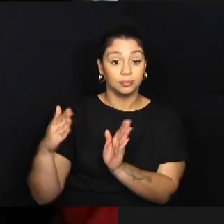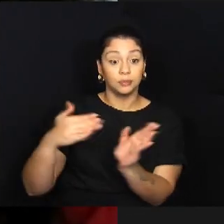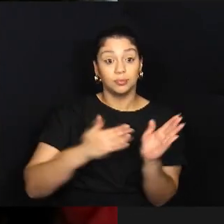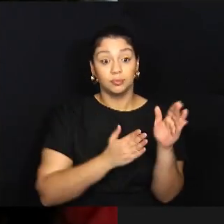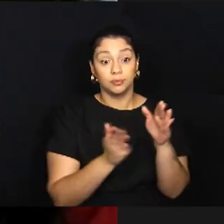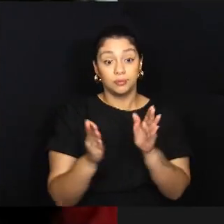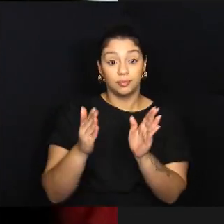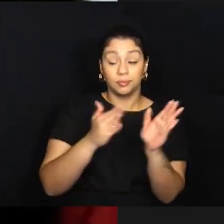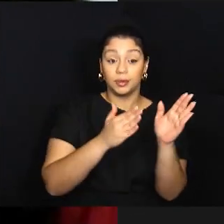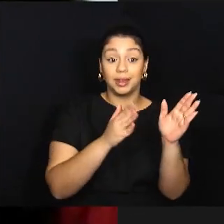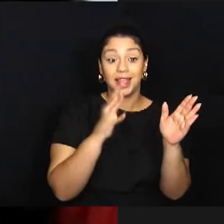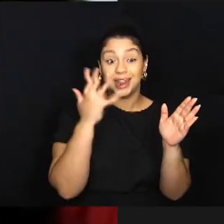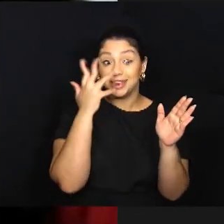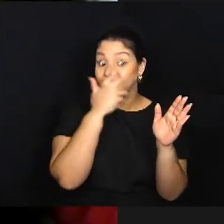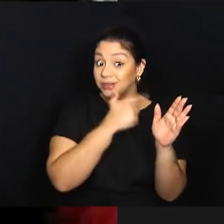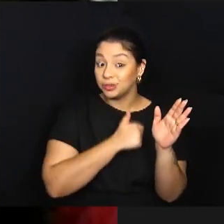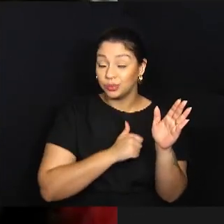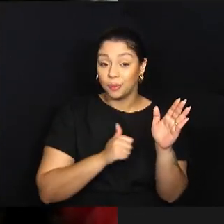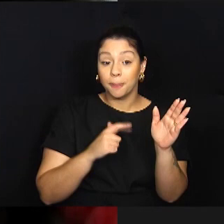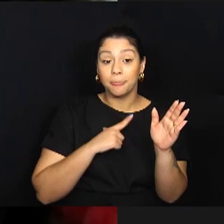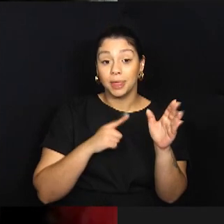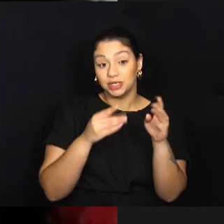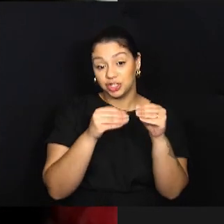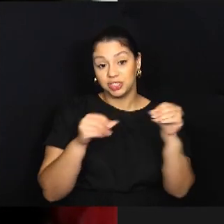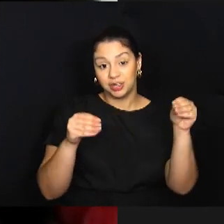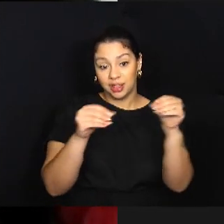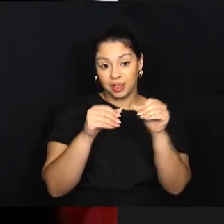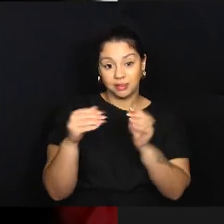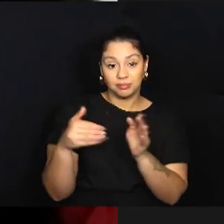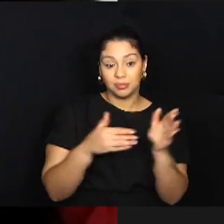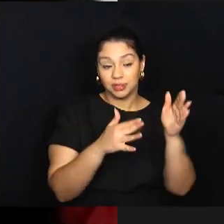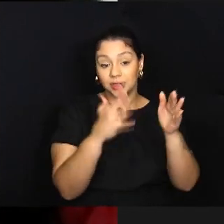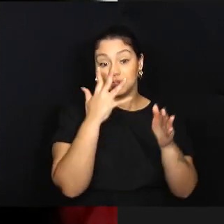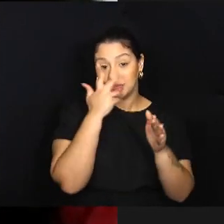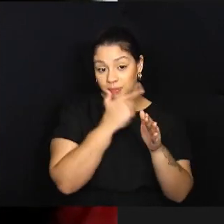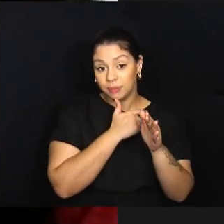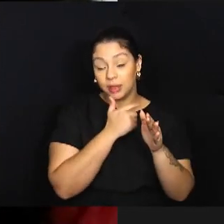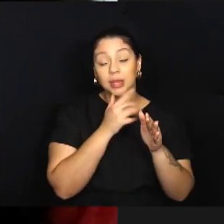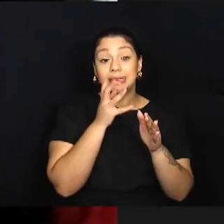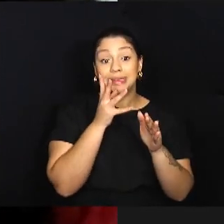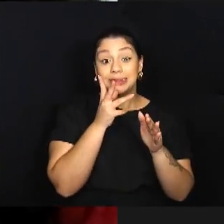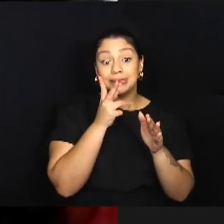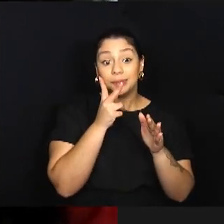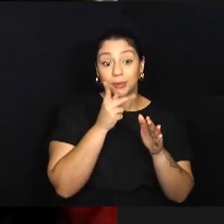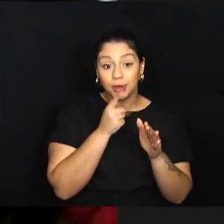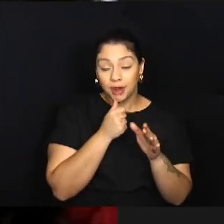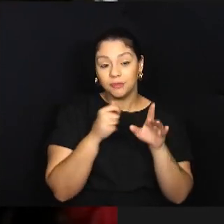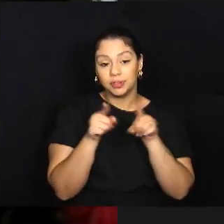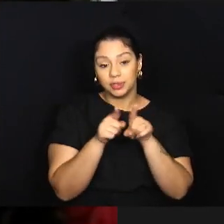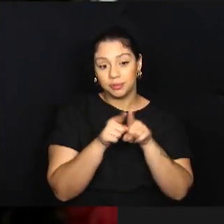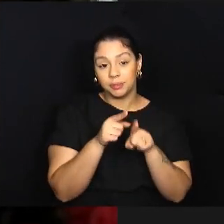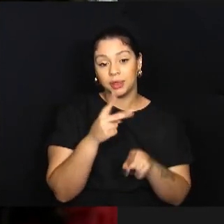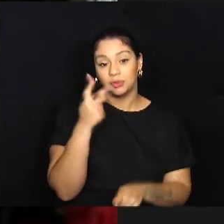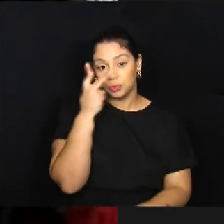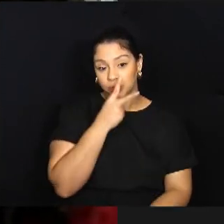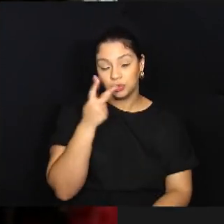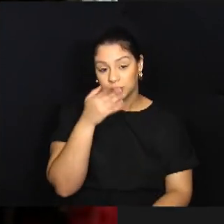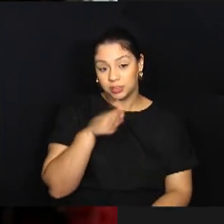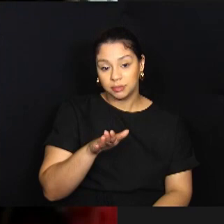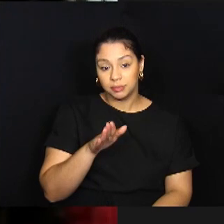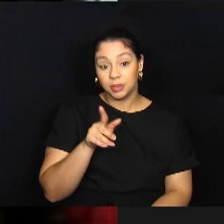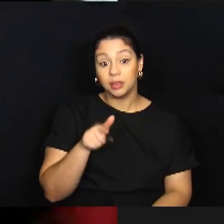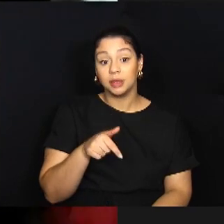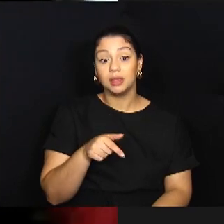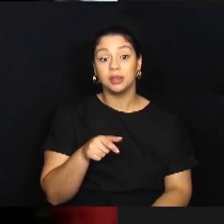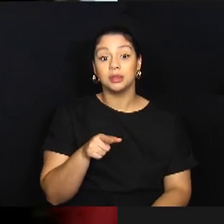serra linda, com estrada de terra, que demorava também 2 horas e meia, muito mais perto, né, metade da distância, mas o mesmo